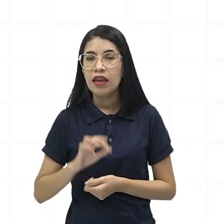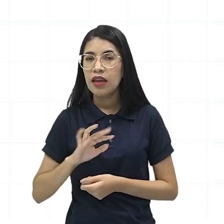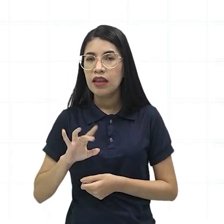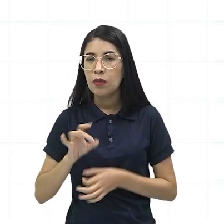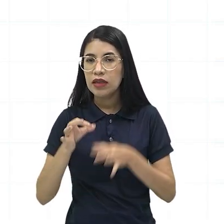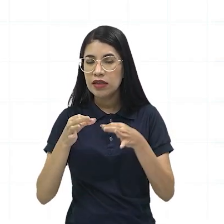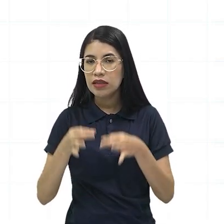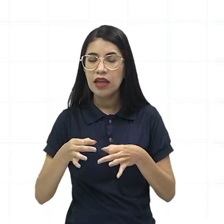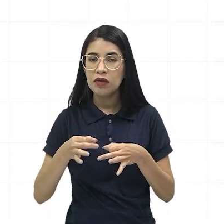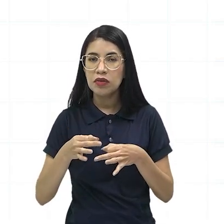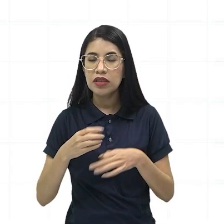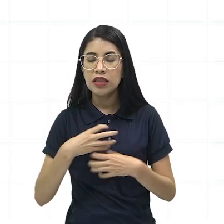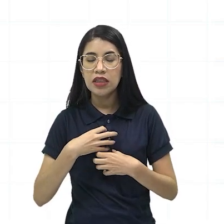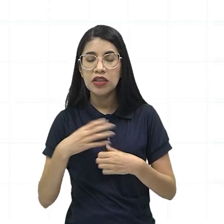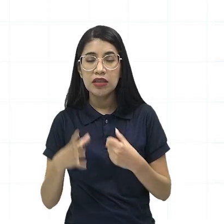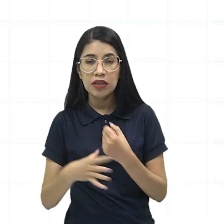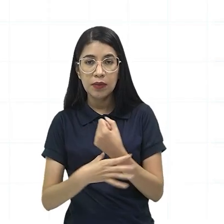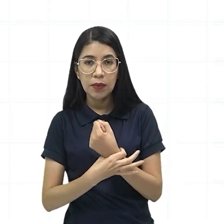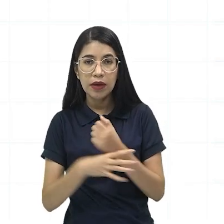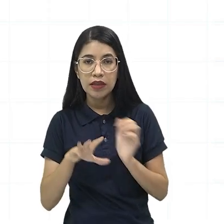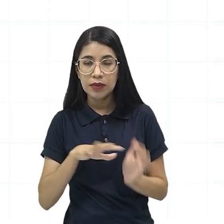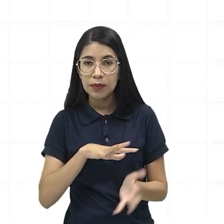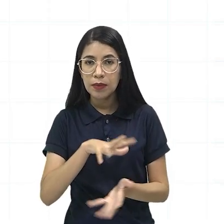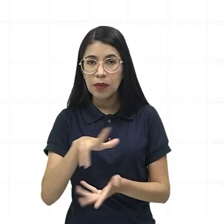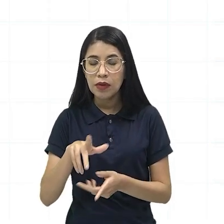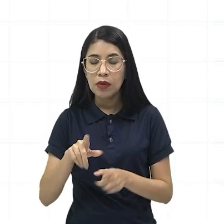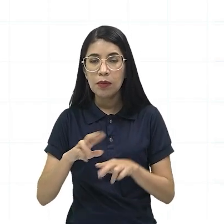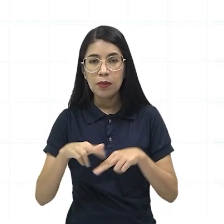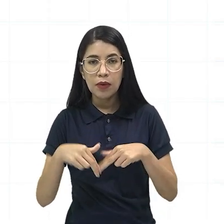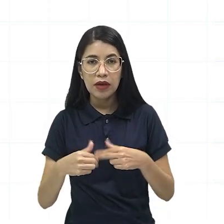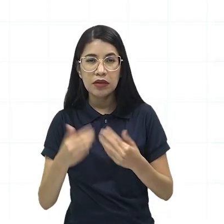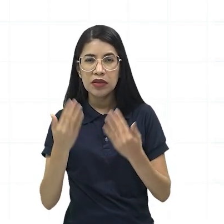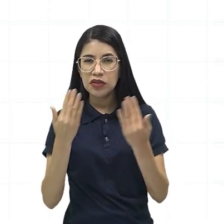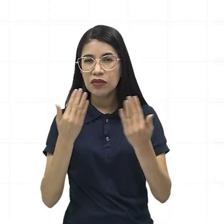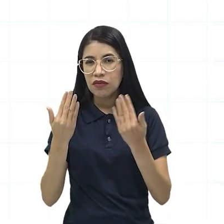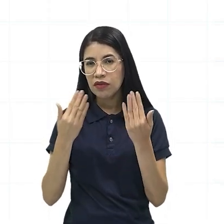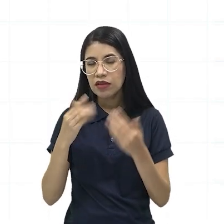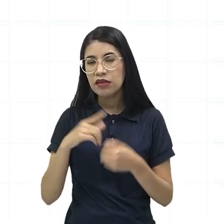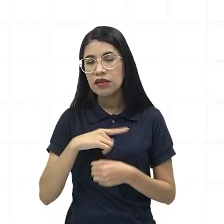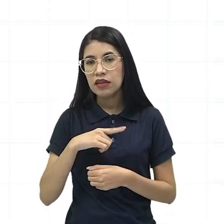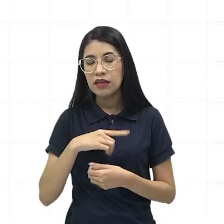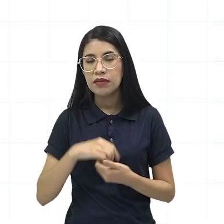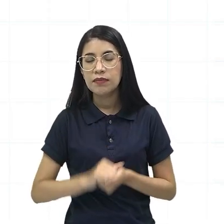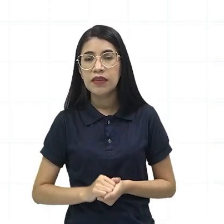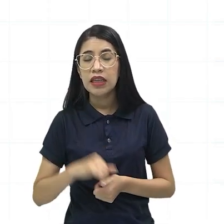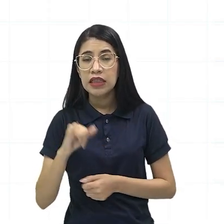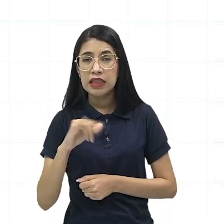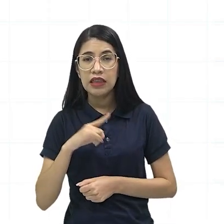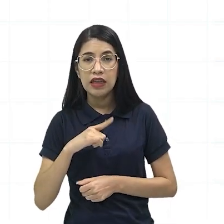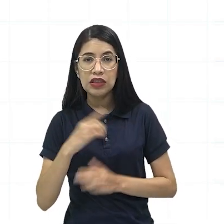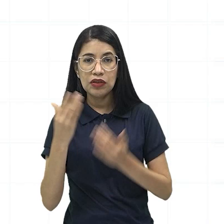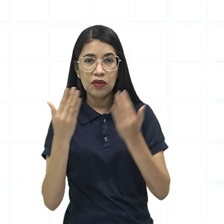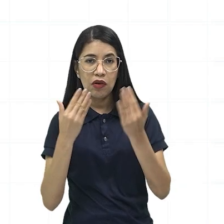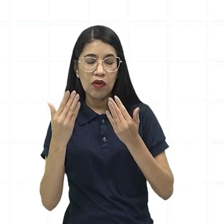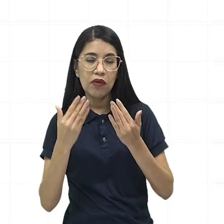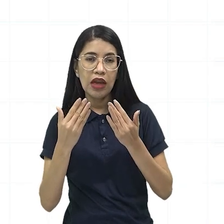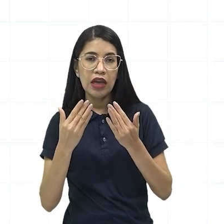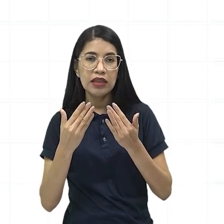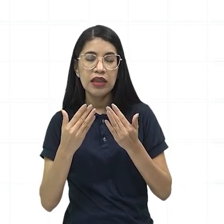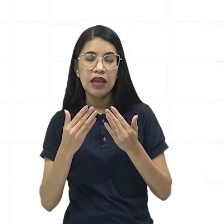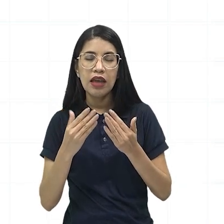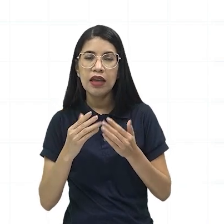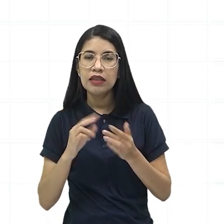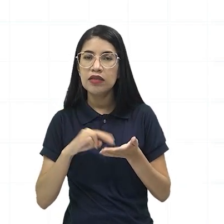ele confia, faz com que ele se sinta desconfiado. E ser desconfiado faz com que ele esteja sempre